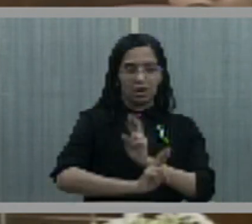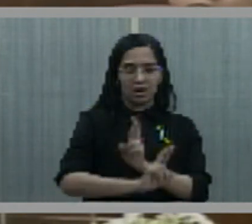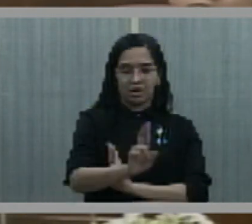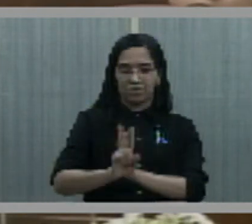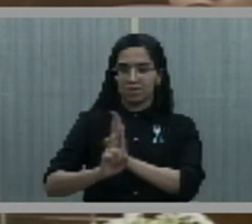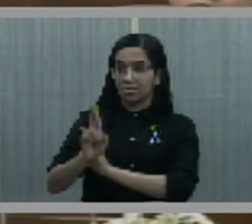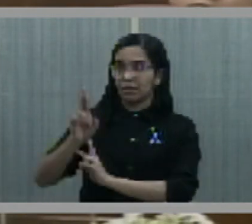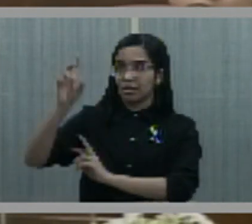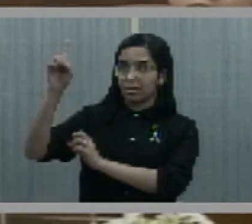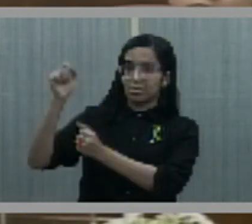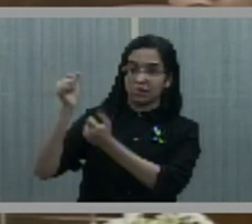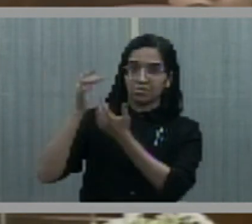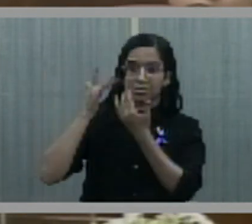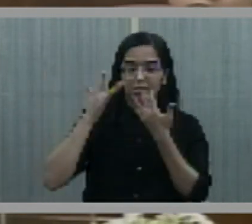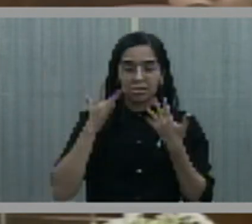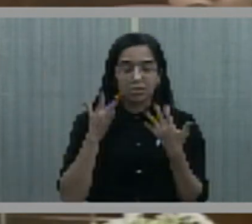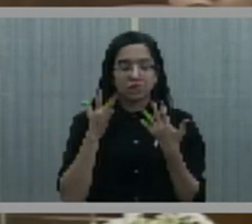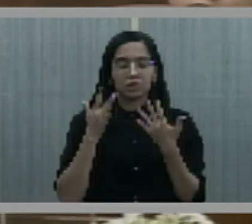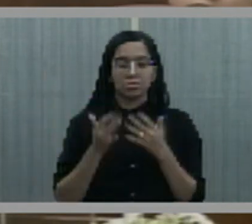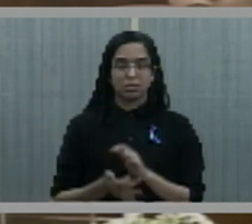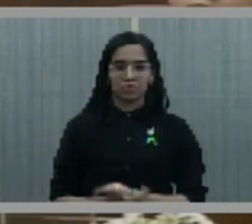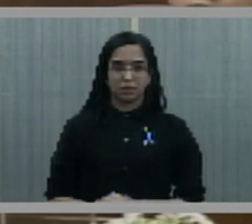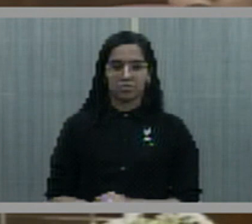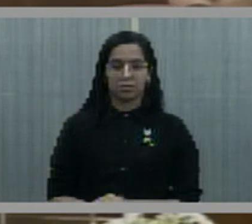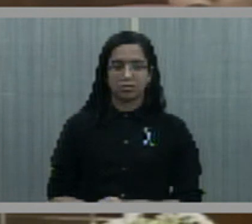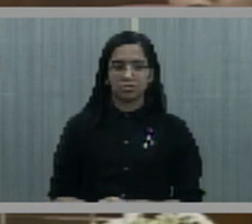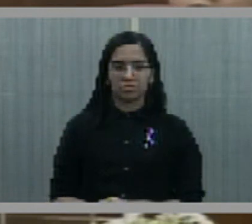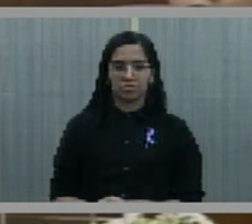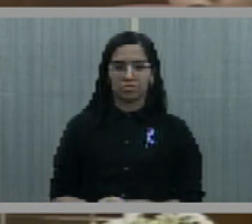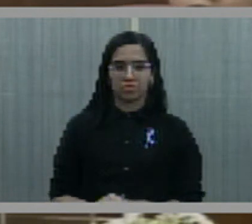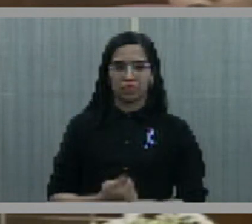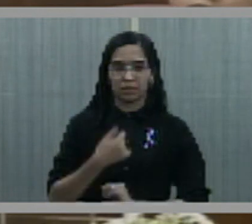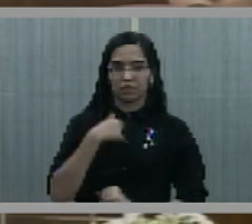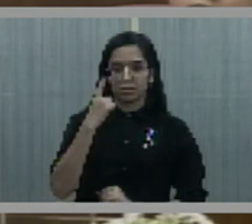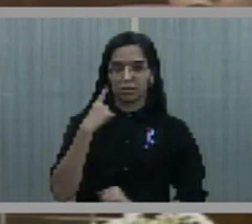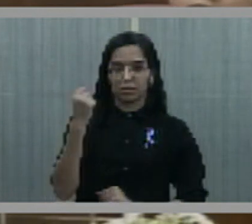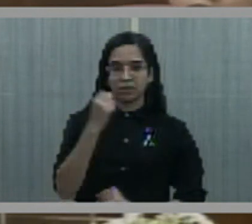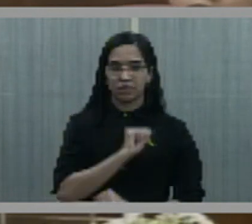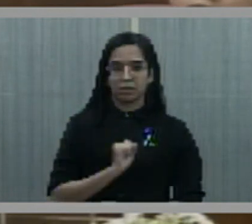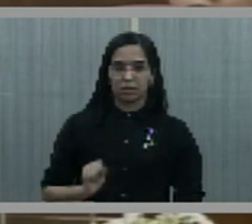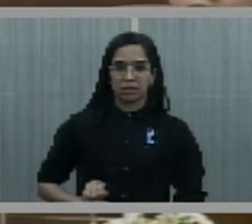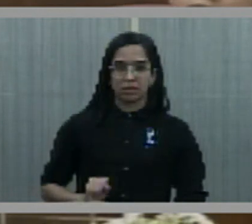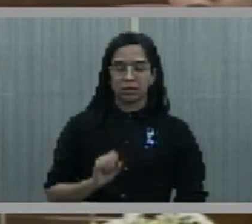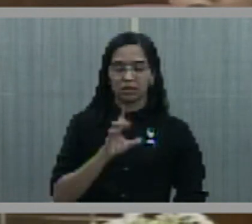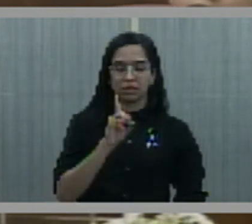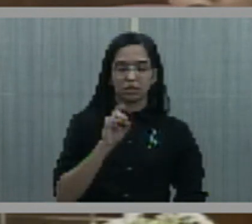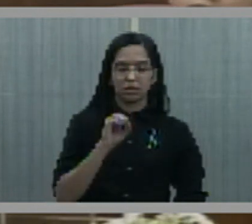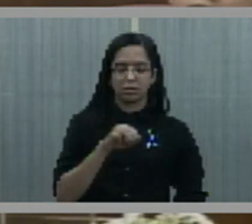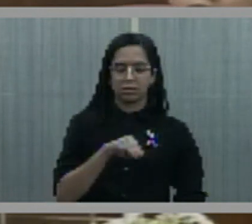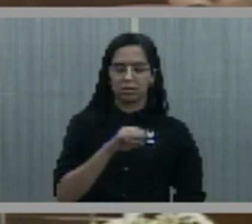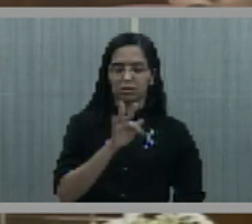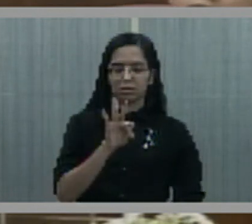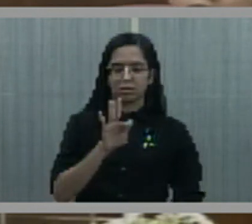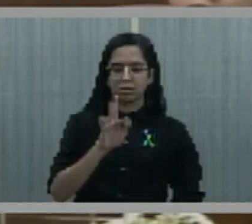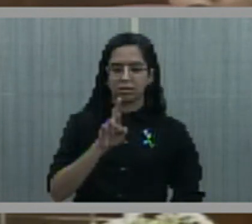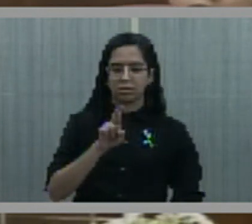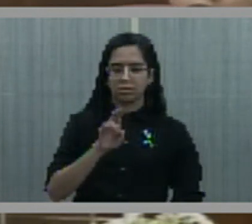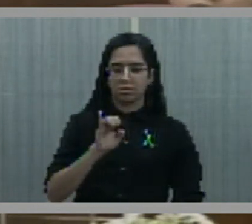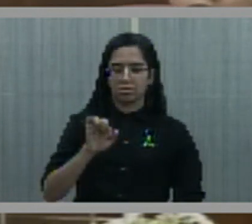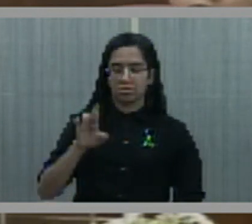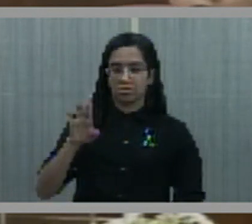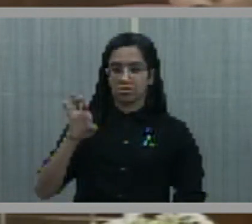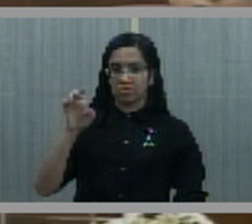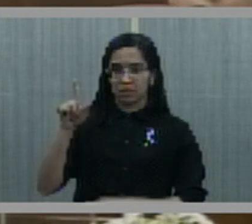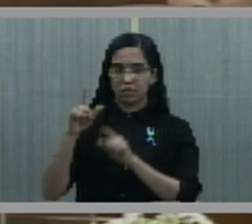no decorrer da minha história e vocação missionária. Fui ordenado sacerdote pelo cardeal Dom Freire Falcão, arcebispo emérito de